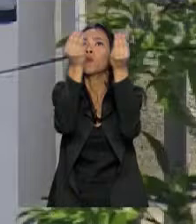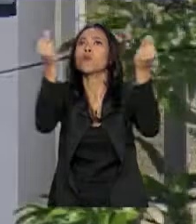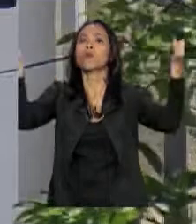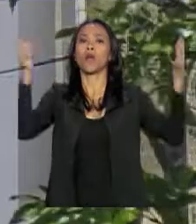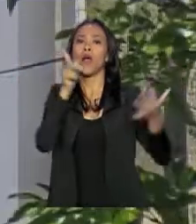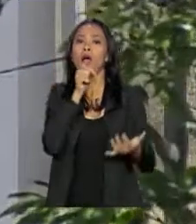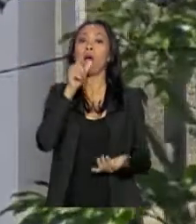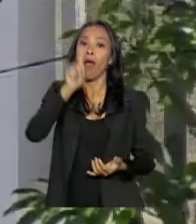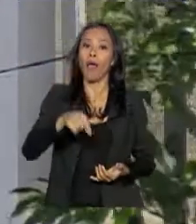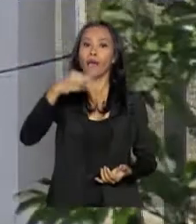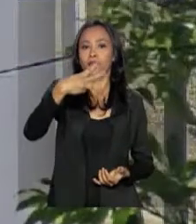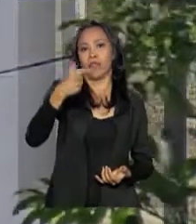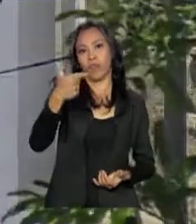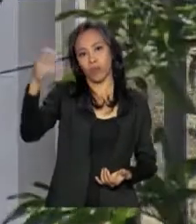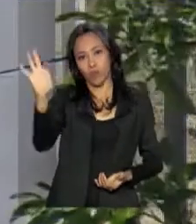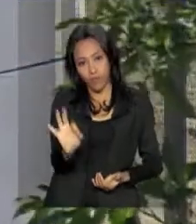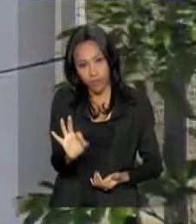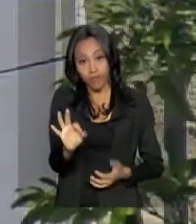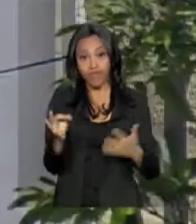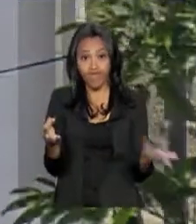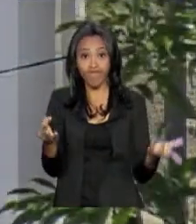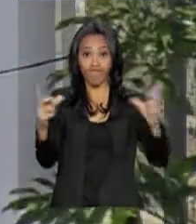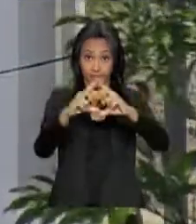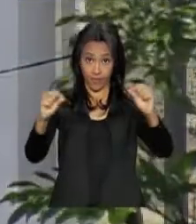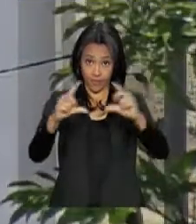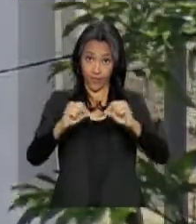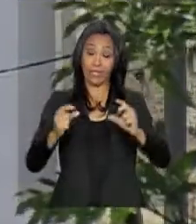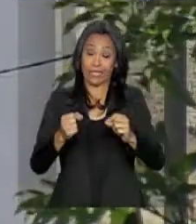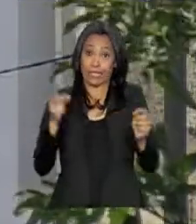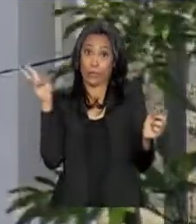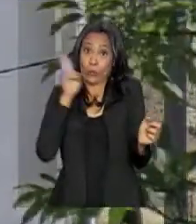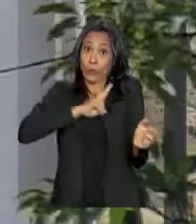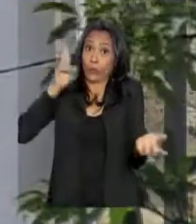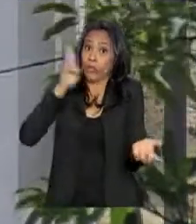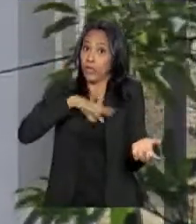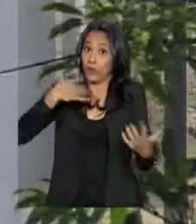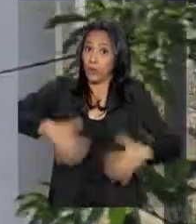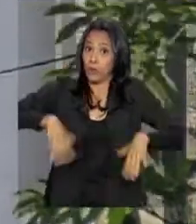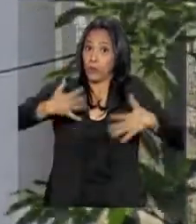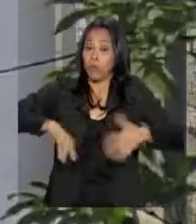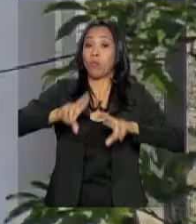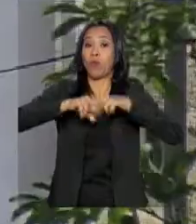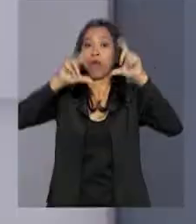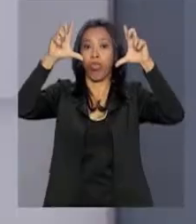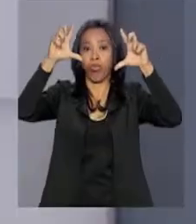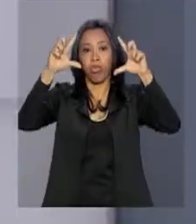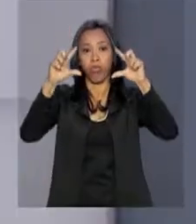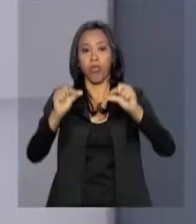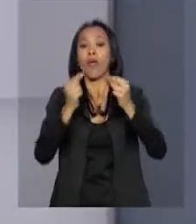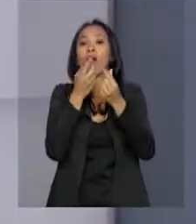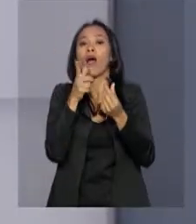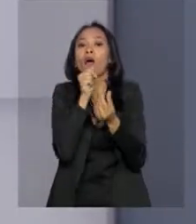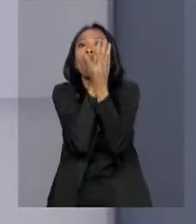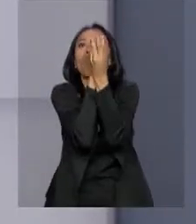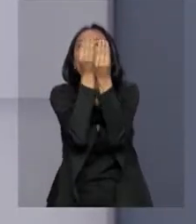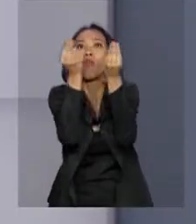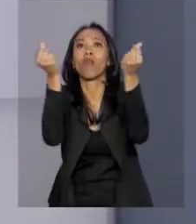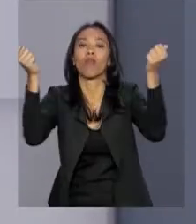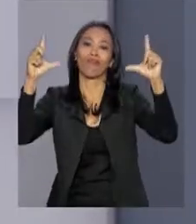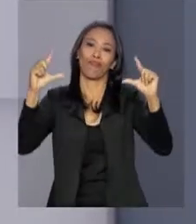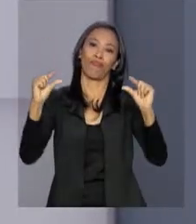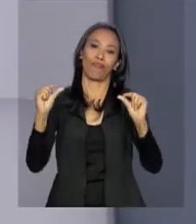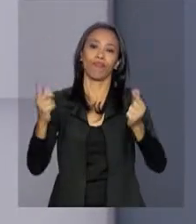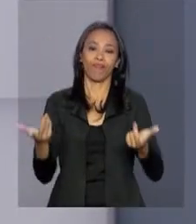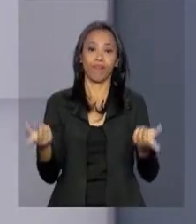em 32% o distrito federal segue em estado de emergência por causa da baixa umidade e agora a gente fala da